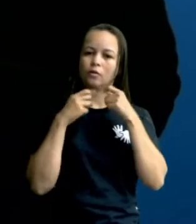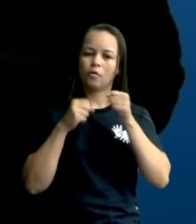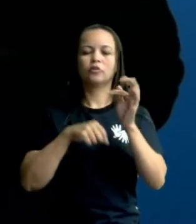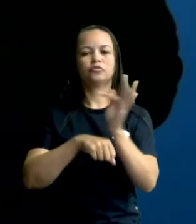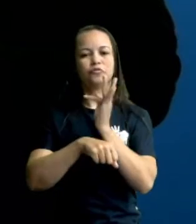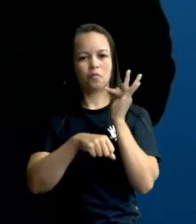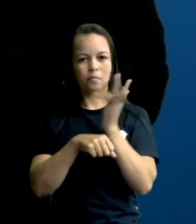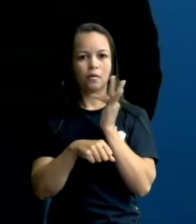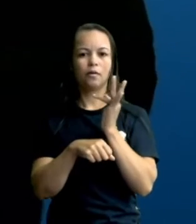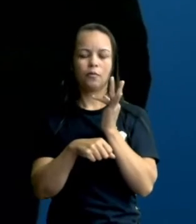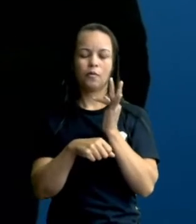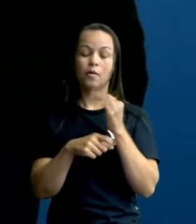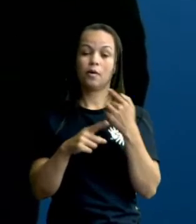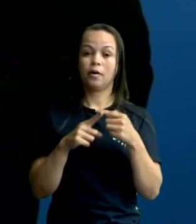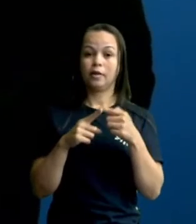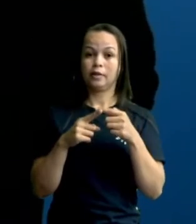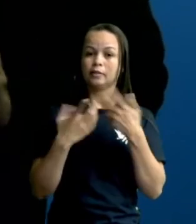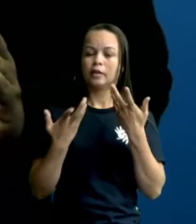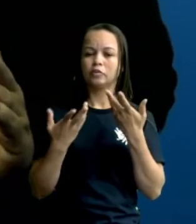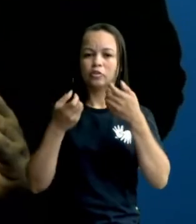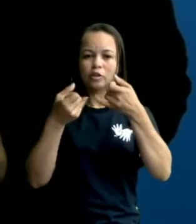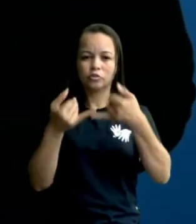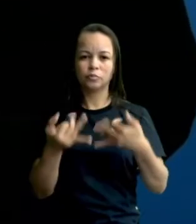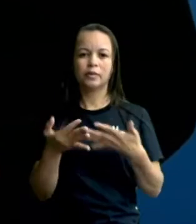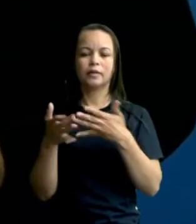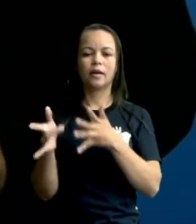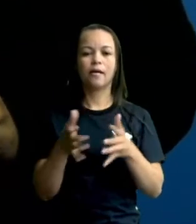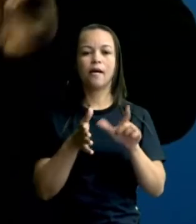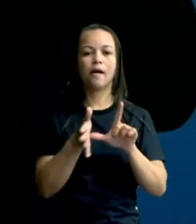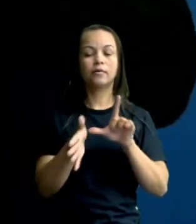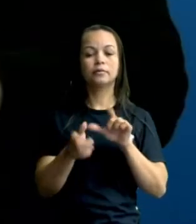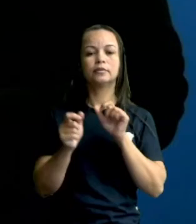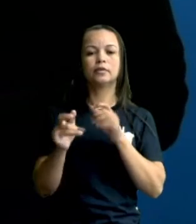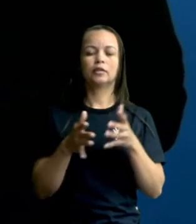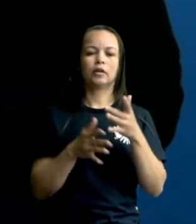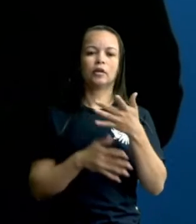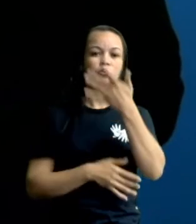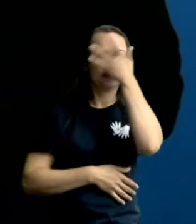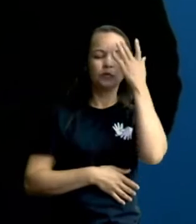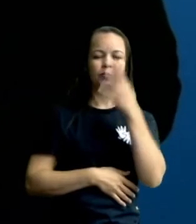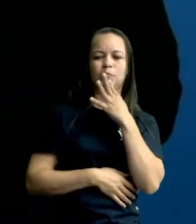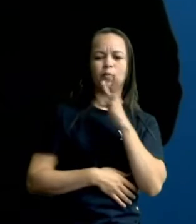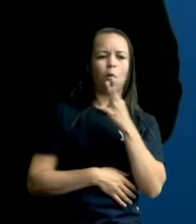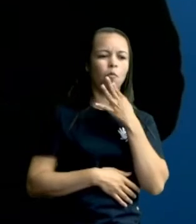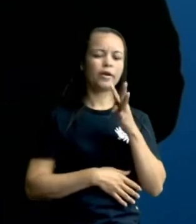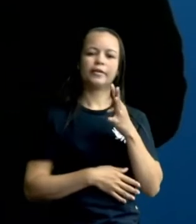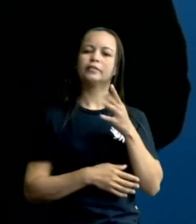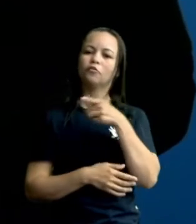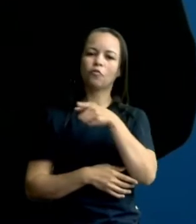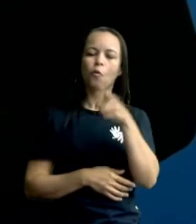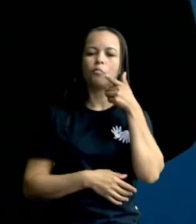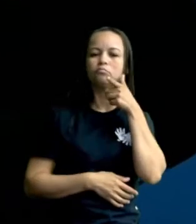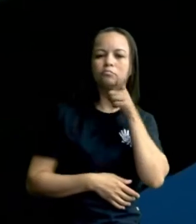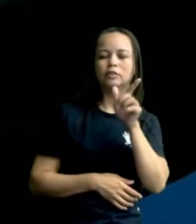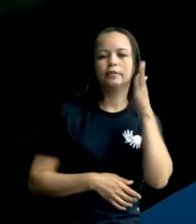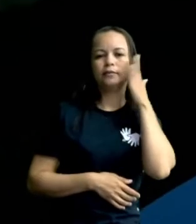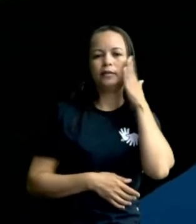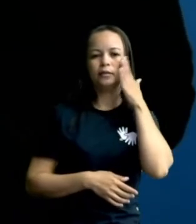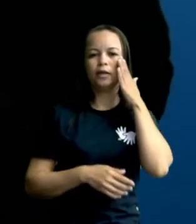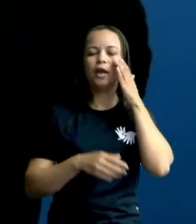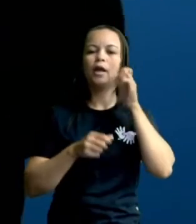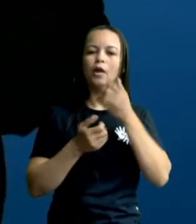alcançar esse grande público e até aquelas pessoas que não lhe conhecem vão conseguir entender o que você quer passar para elas,